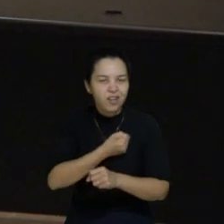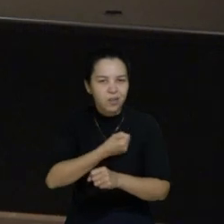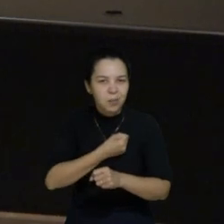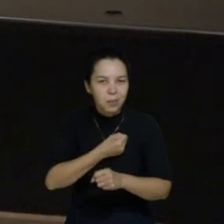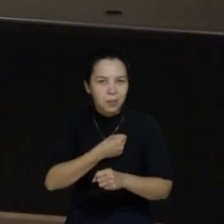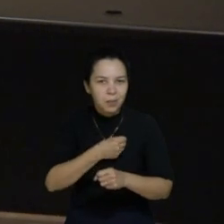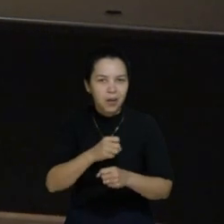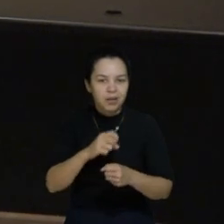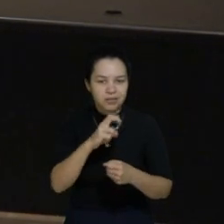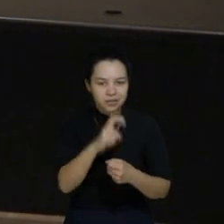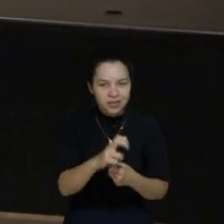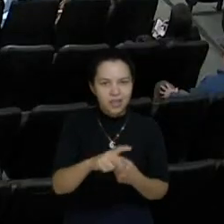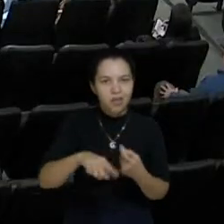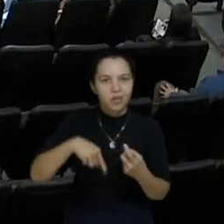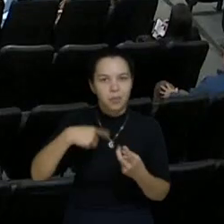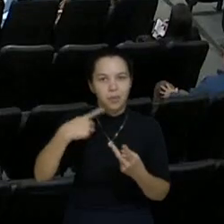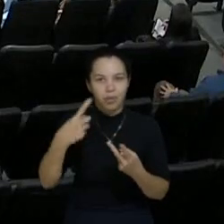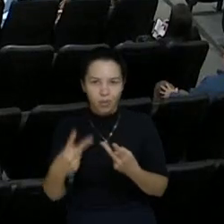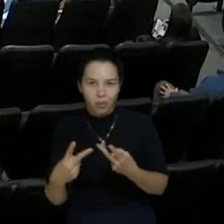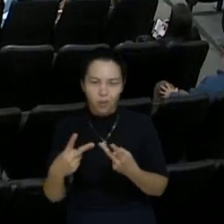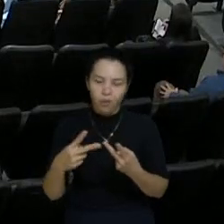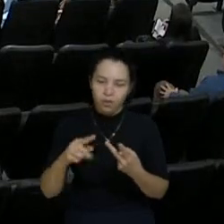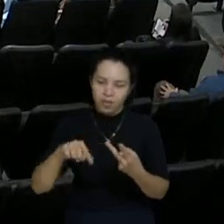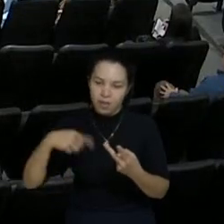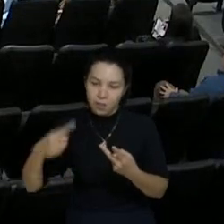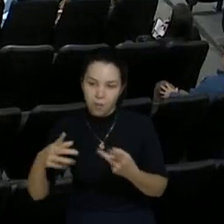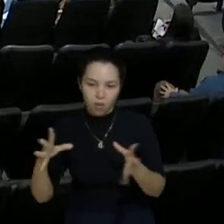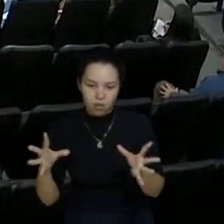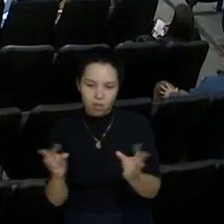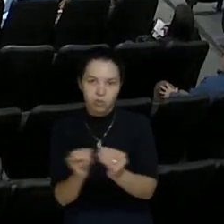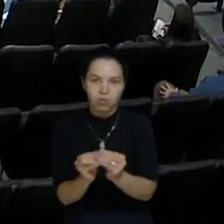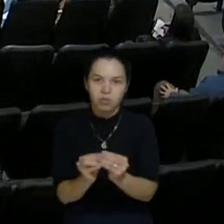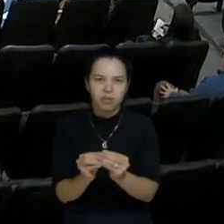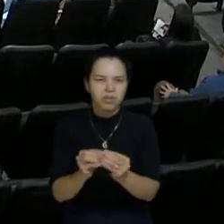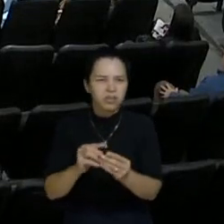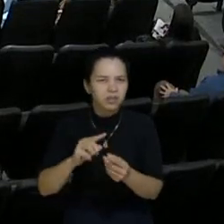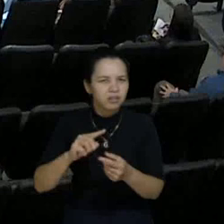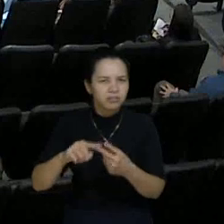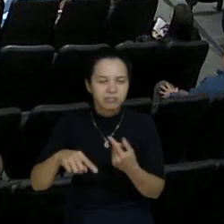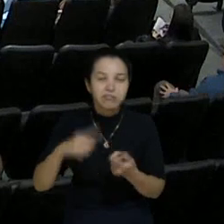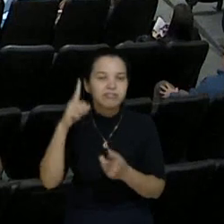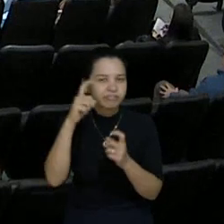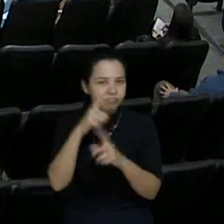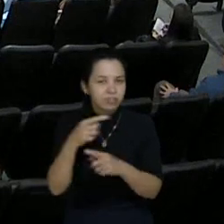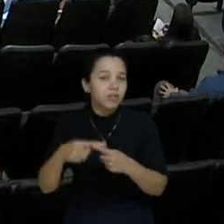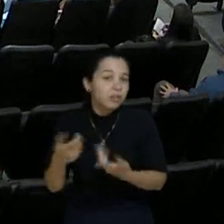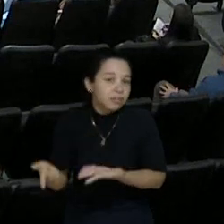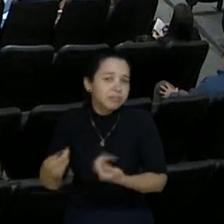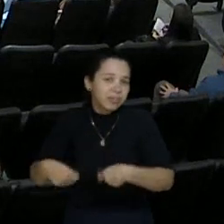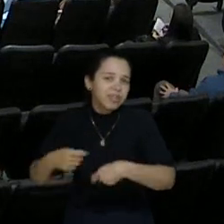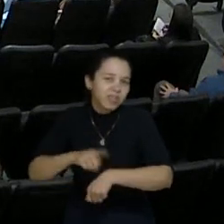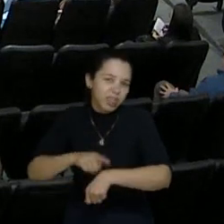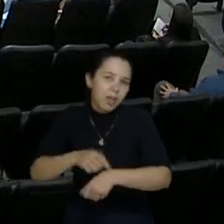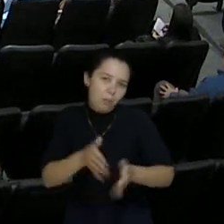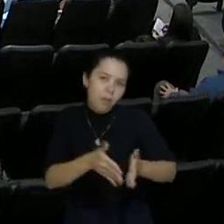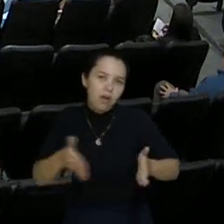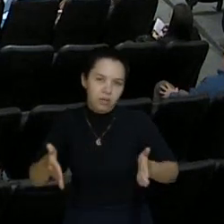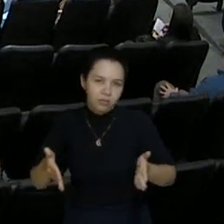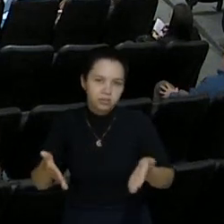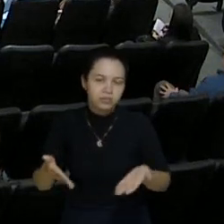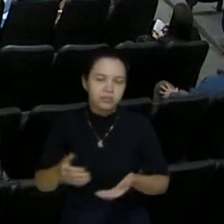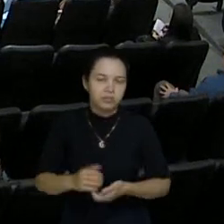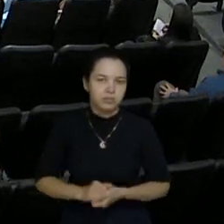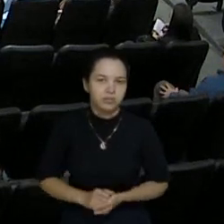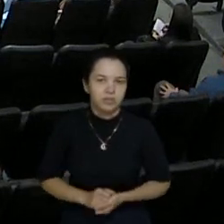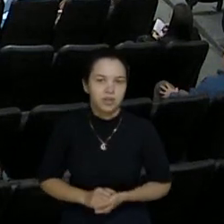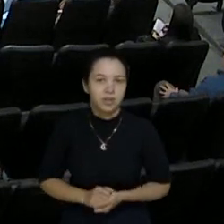cinco depois a tabuada do dois e junta tudo ele precisa de mais tempo para poder fazer a prova eu ontem falei com